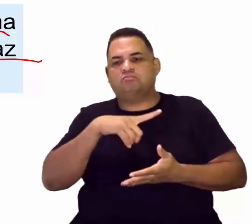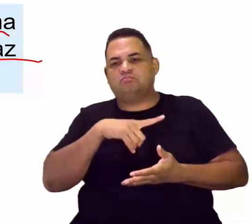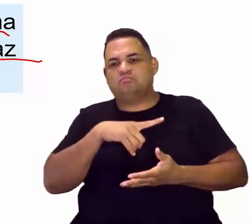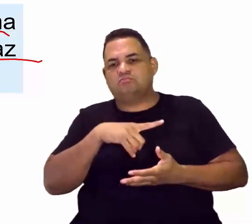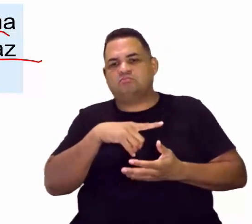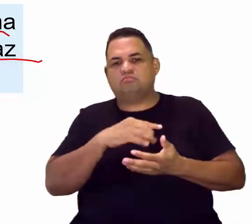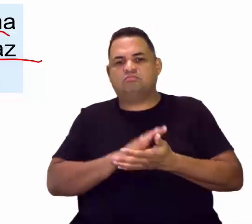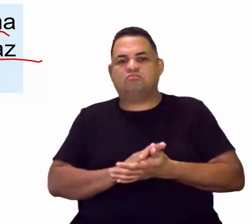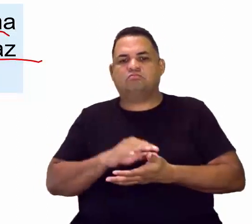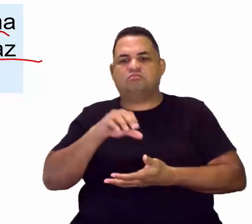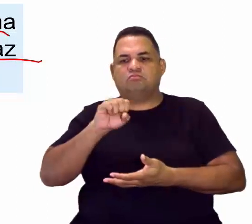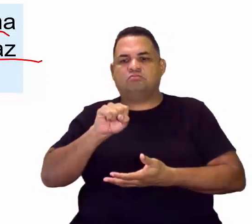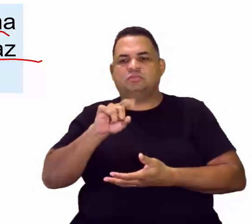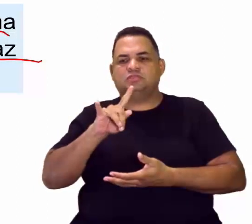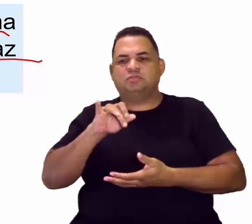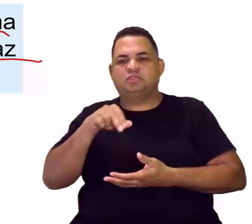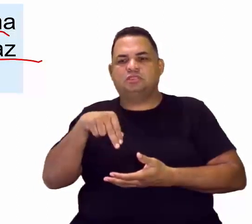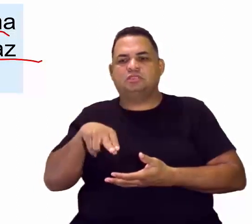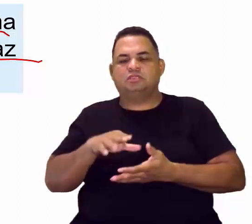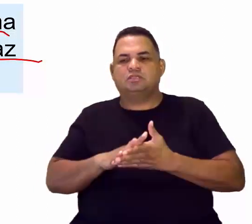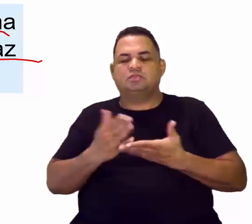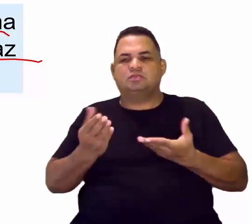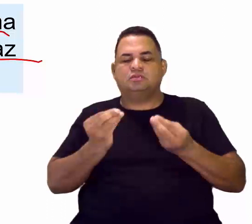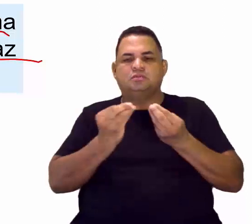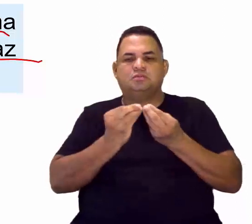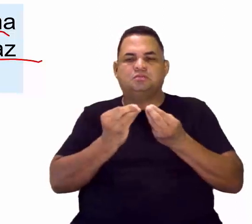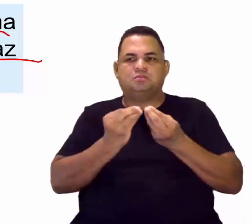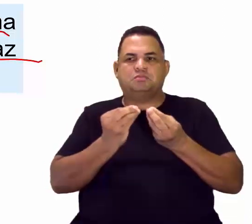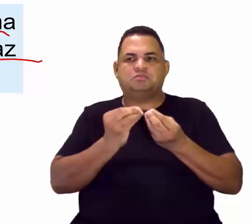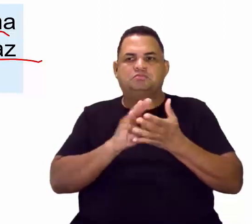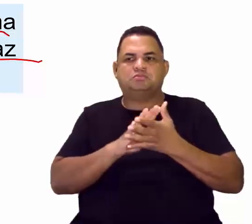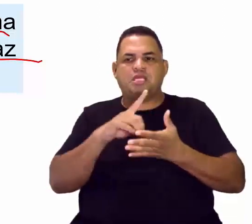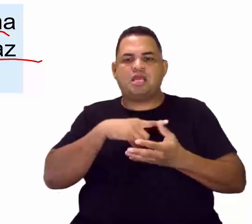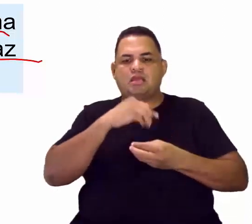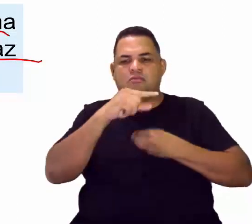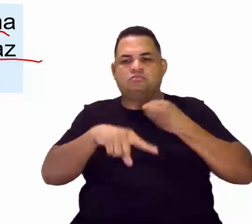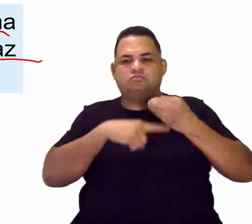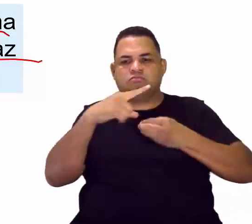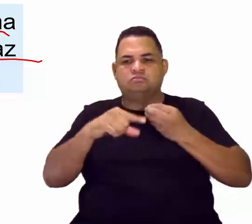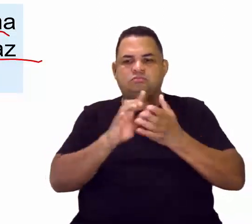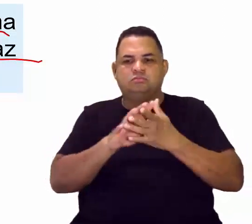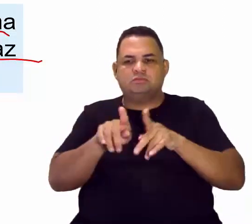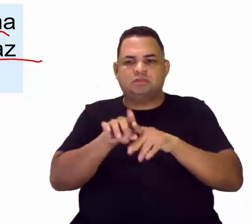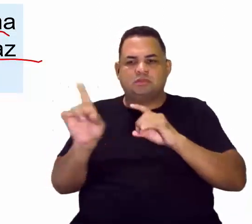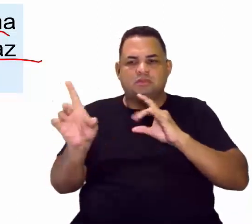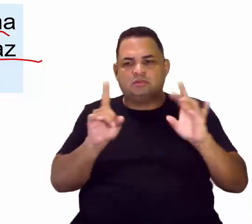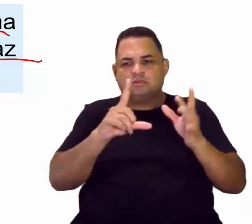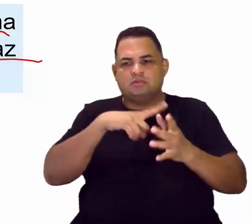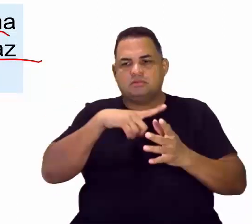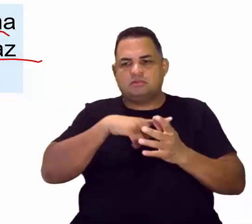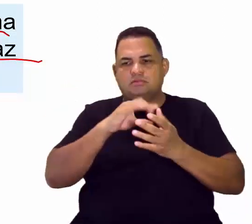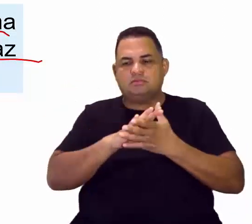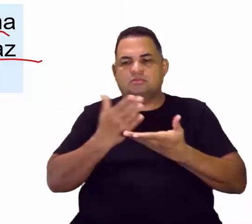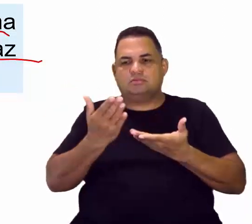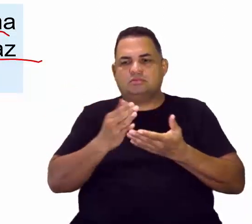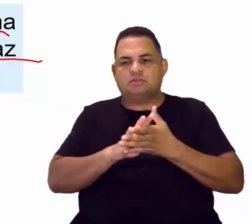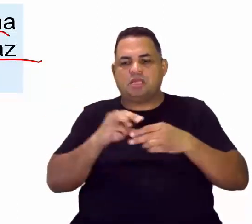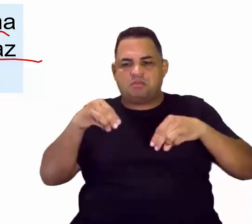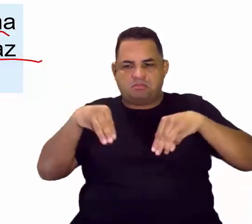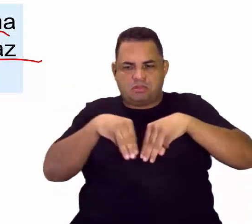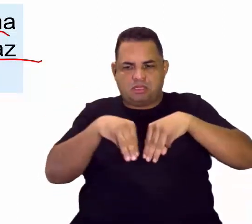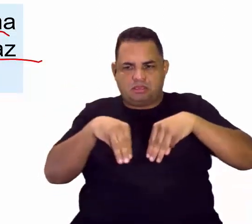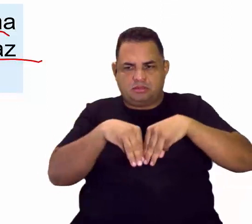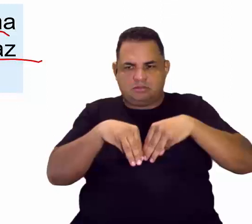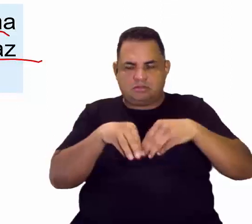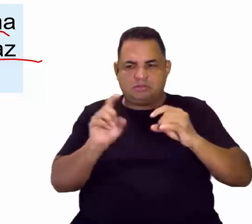o spin. As moléculas, por serem formadas por átomos, elas também, cada uma tem o seu campo